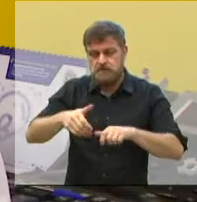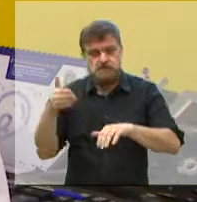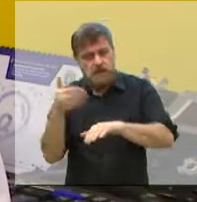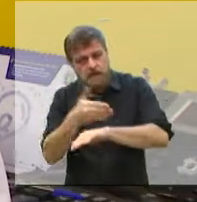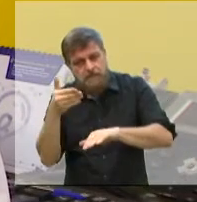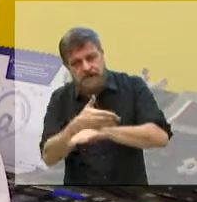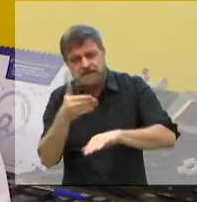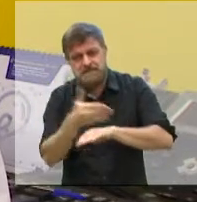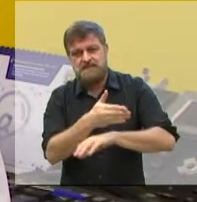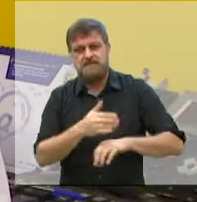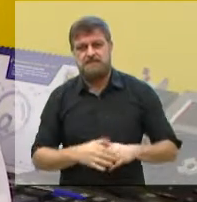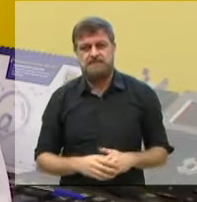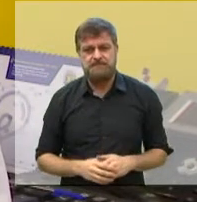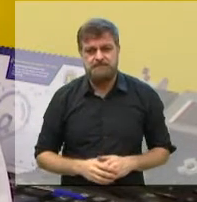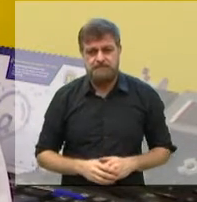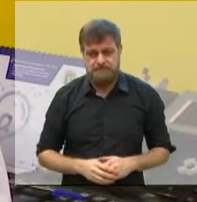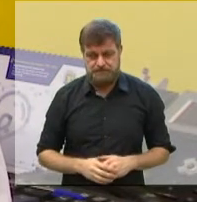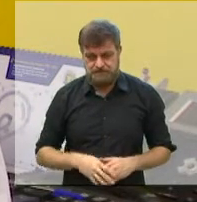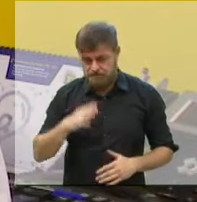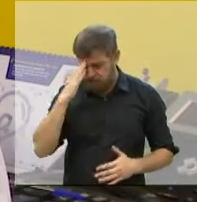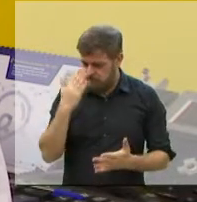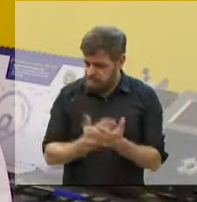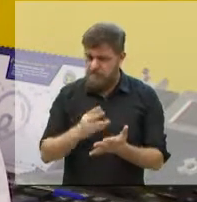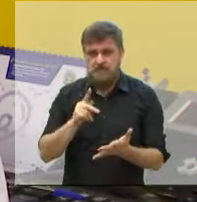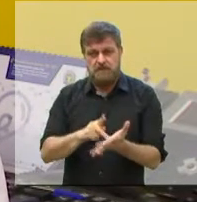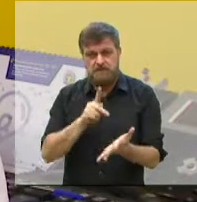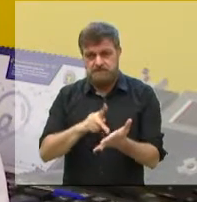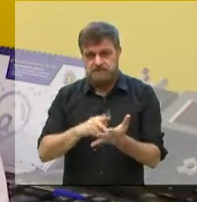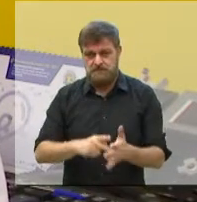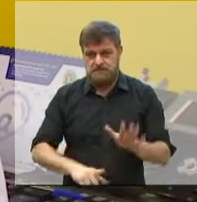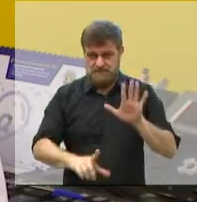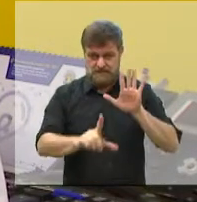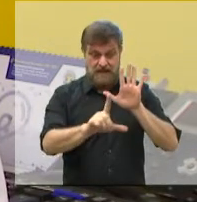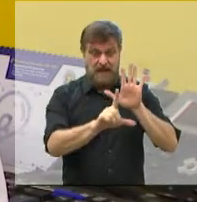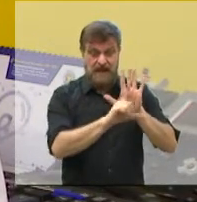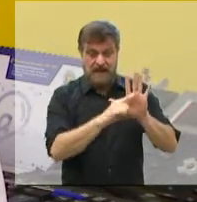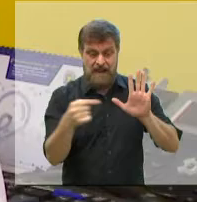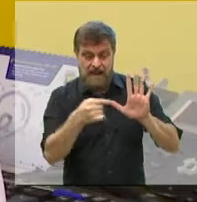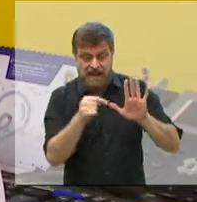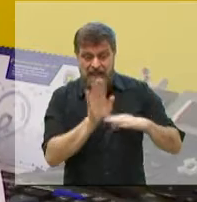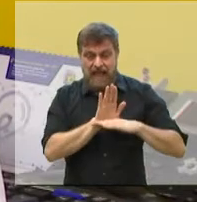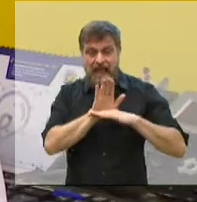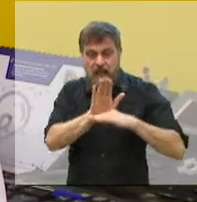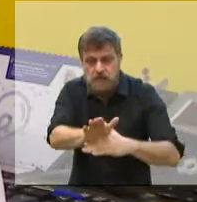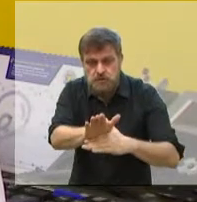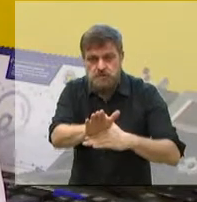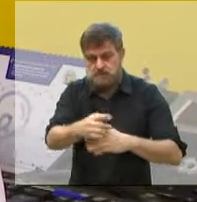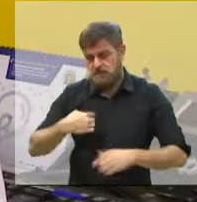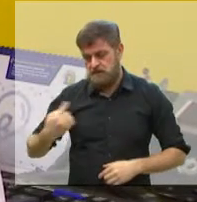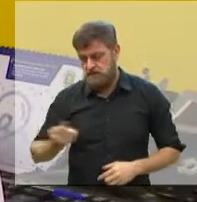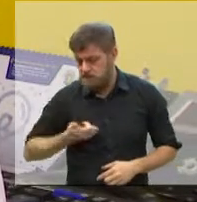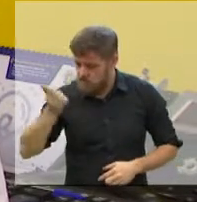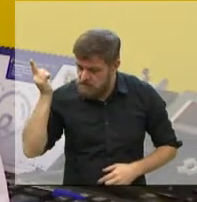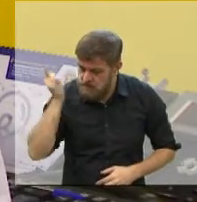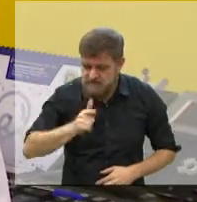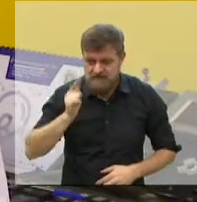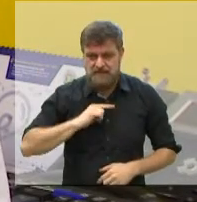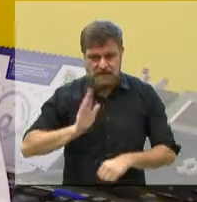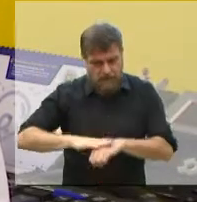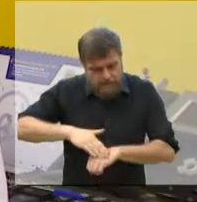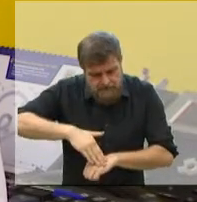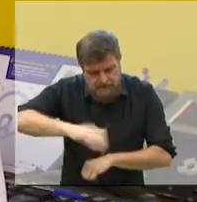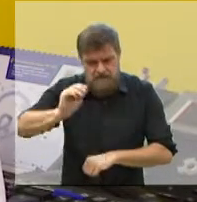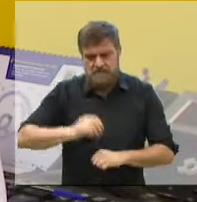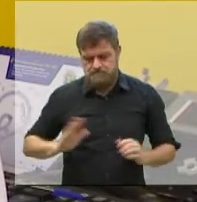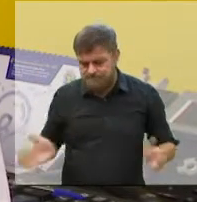participem. E com certeza absoluta essa lei veio justamente para nos ajudar, para que a gente consiga cada vez mais